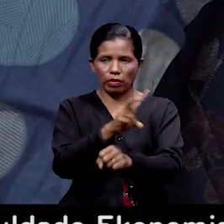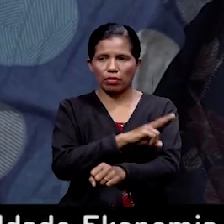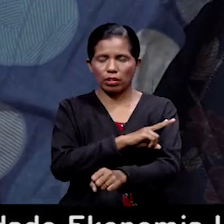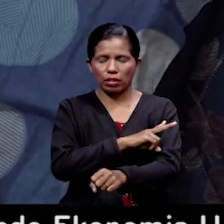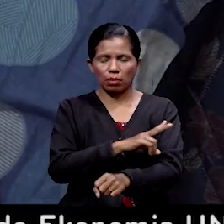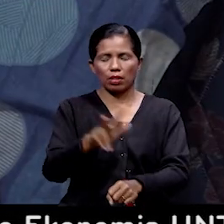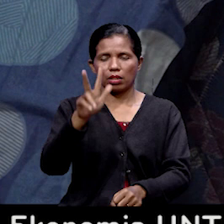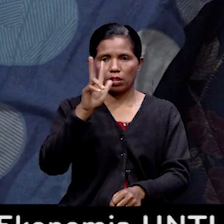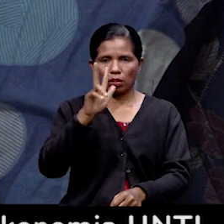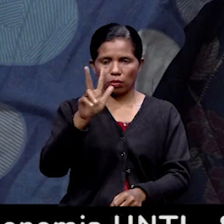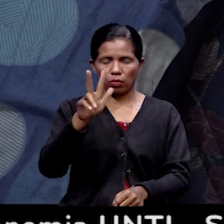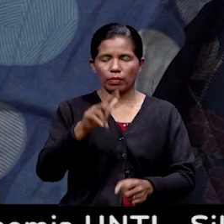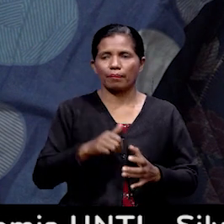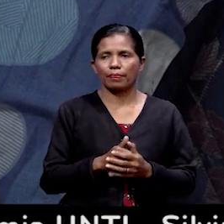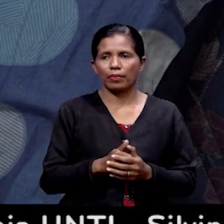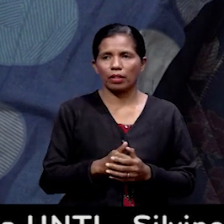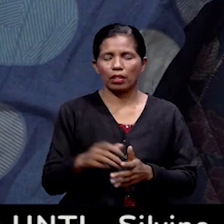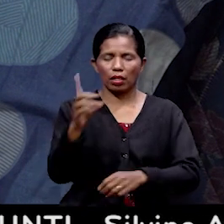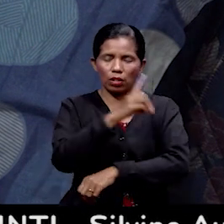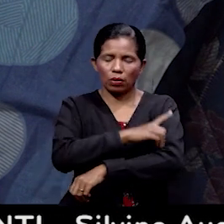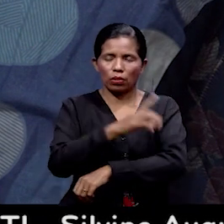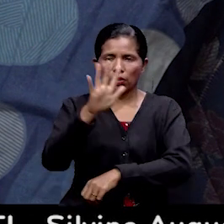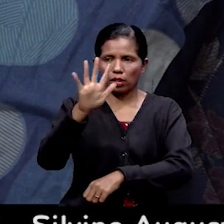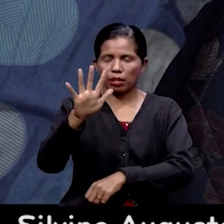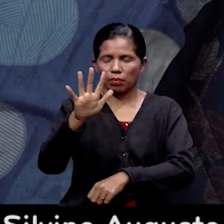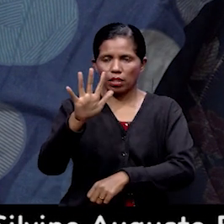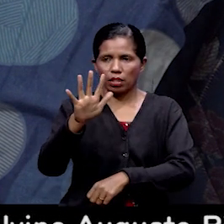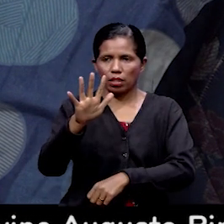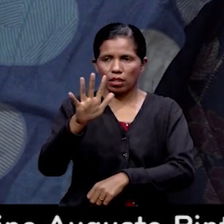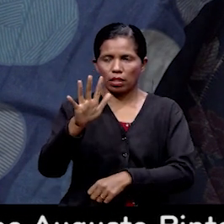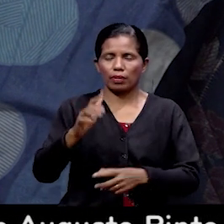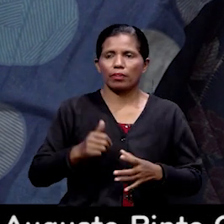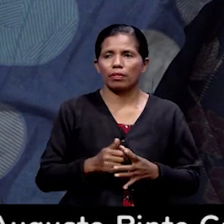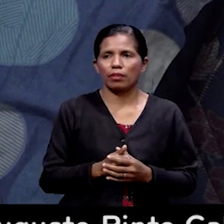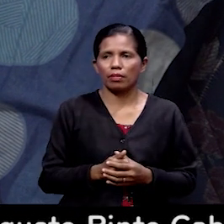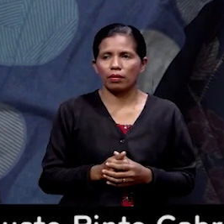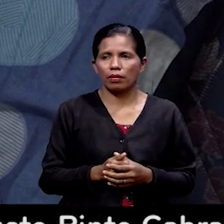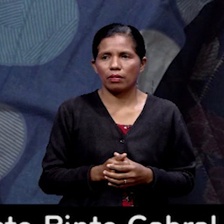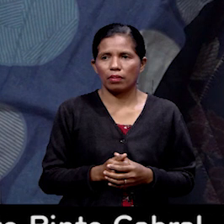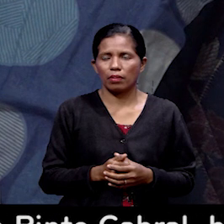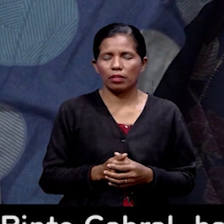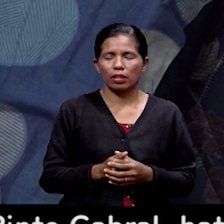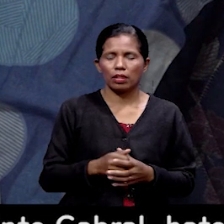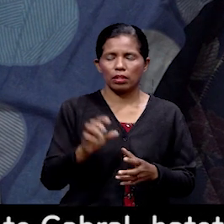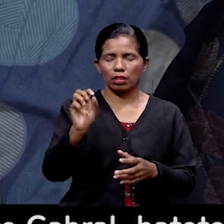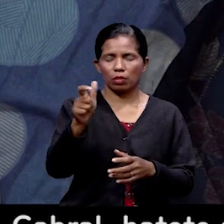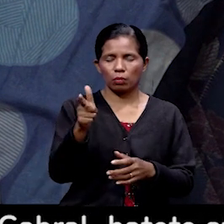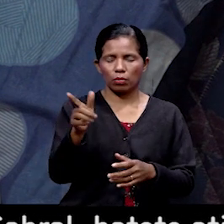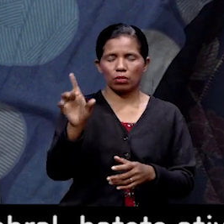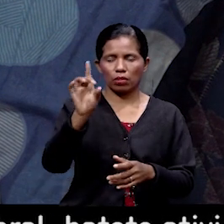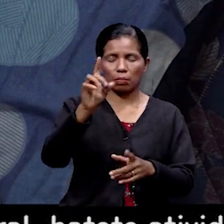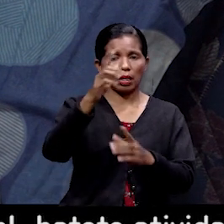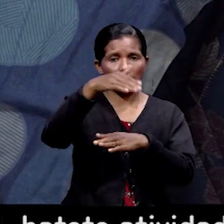vacina. Liu te calor en Lima, ¿sane? Y el sinamo gan, y el 8 de agosto. Kalang, isi manas,